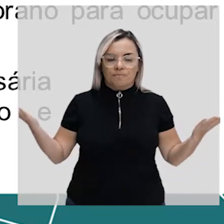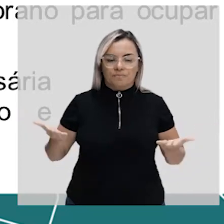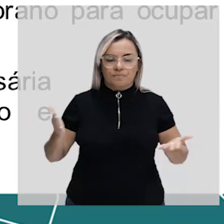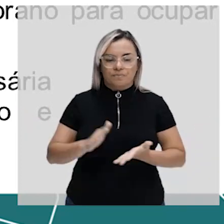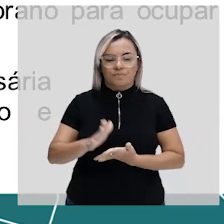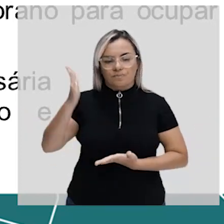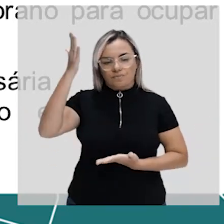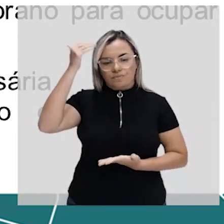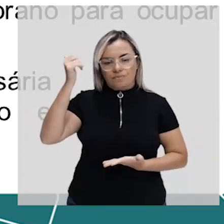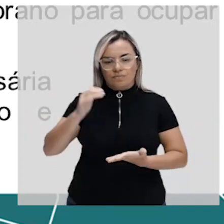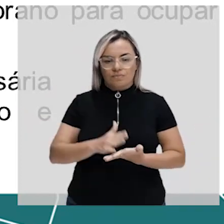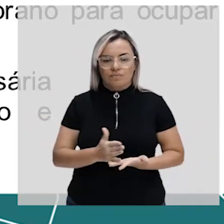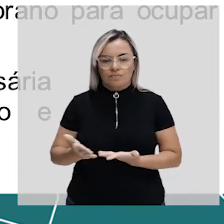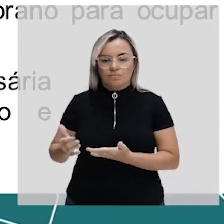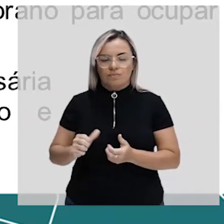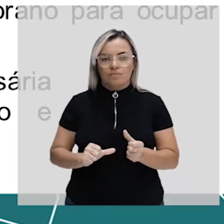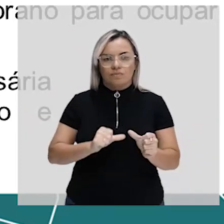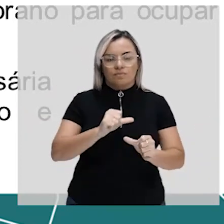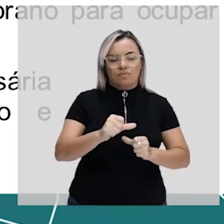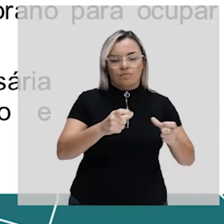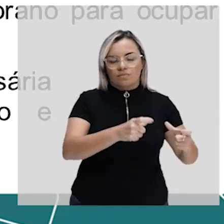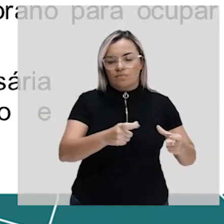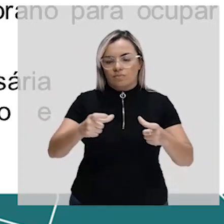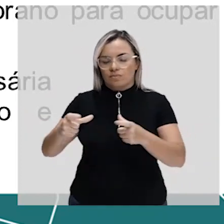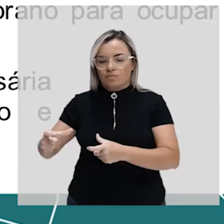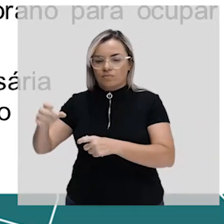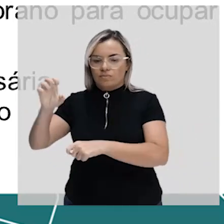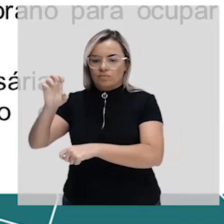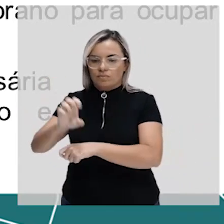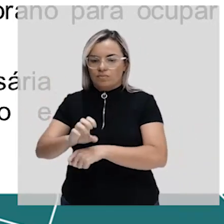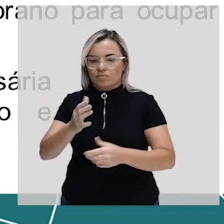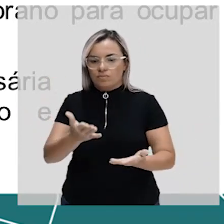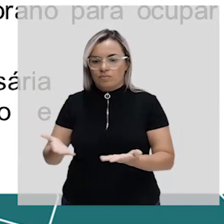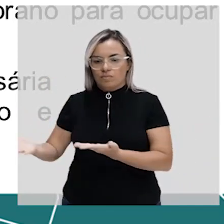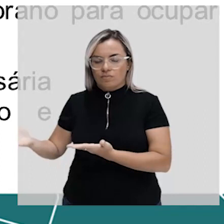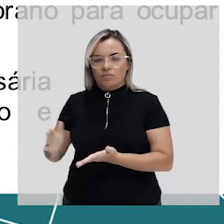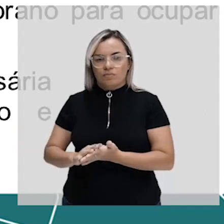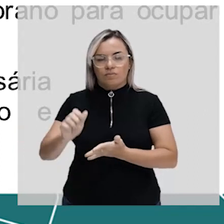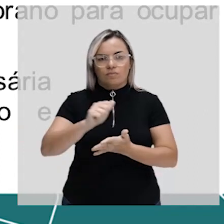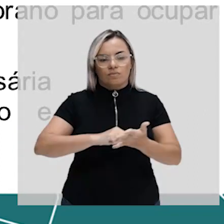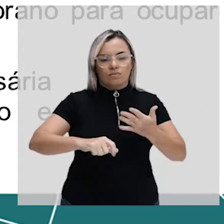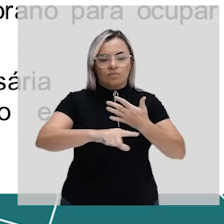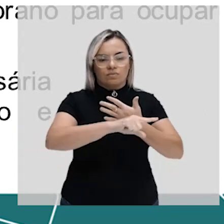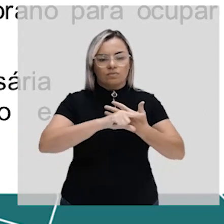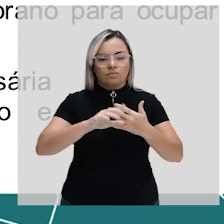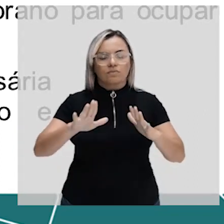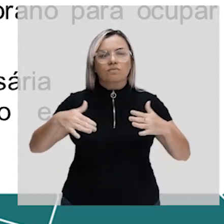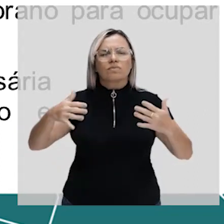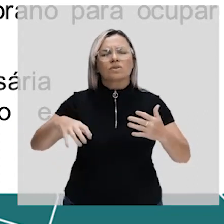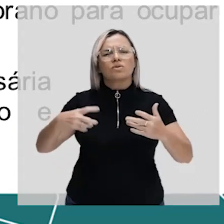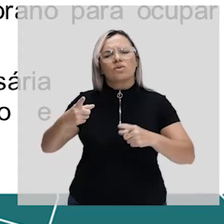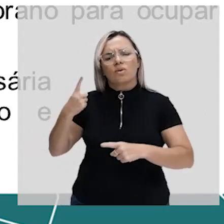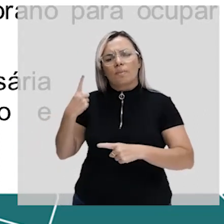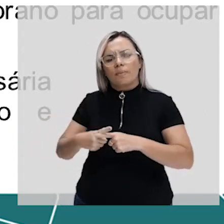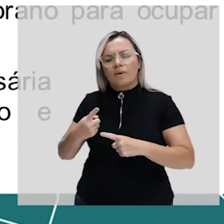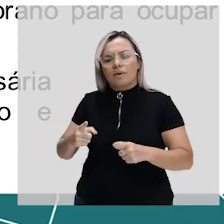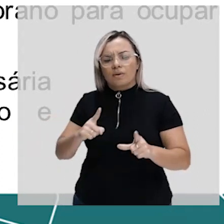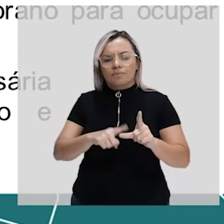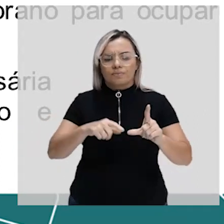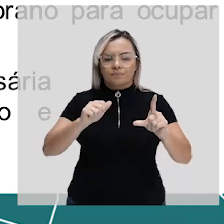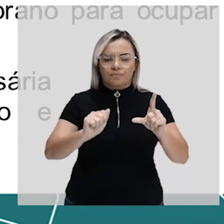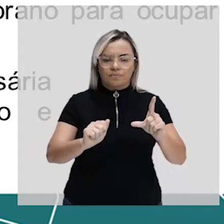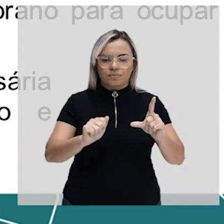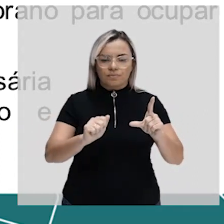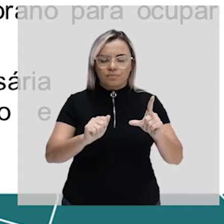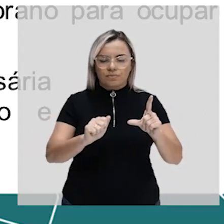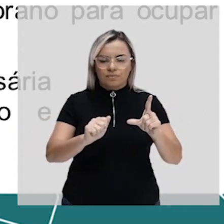isso, né? Essa mudança de posição dos estados brasileiros, conforme registrado pelo autor, ocorreu porque, letra A, houve